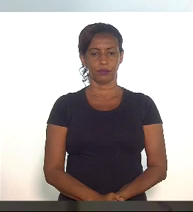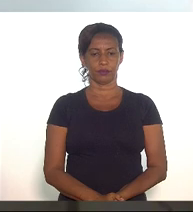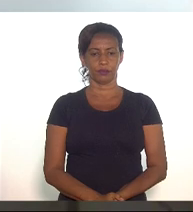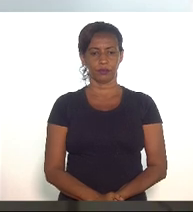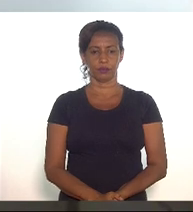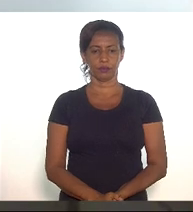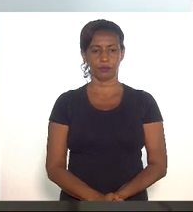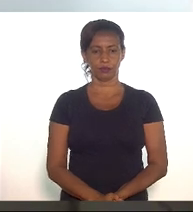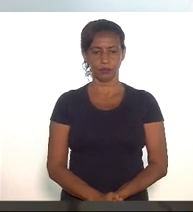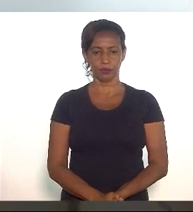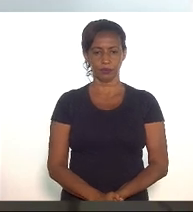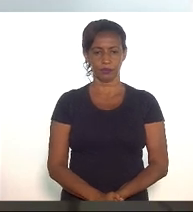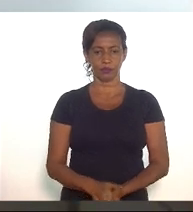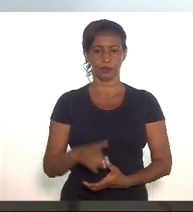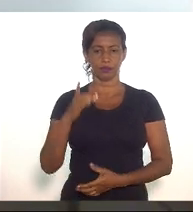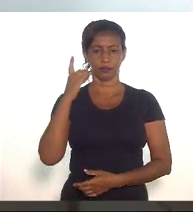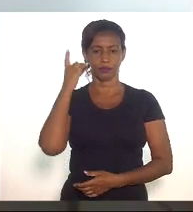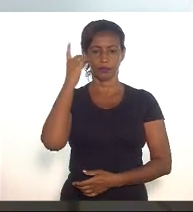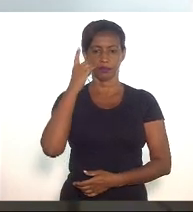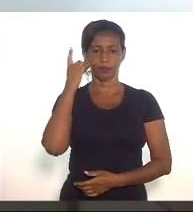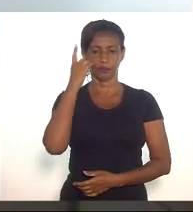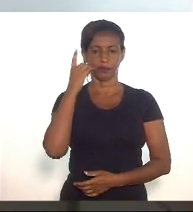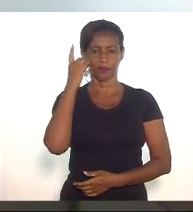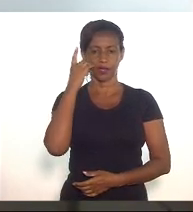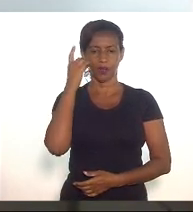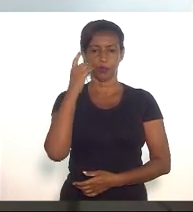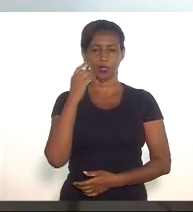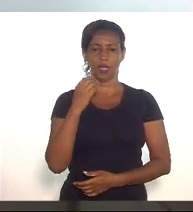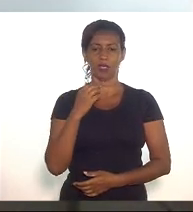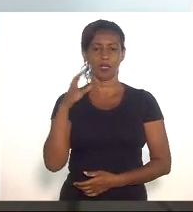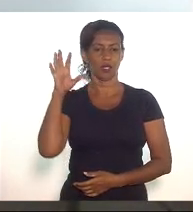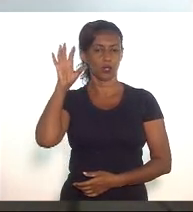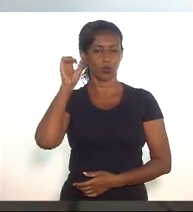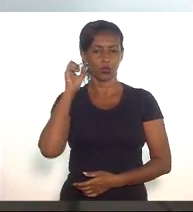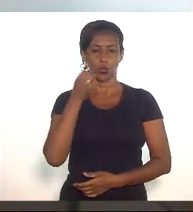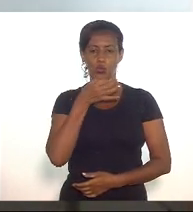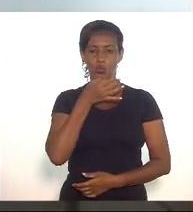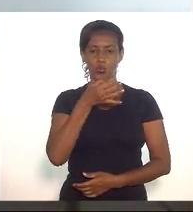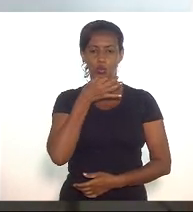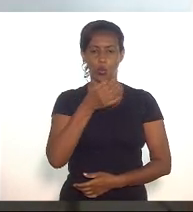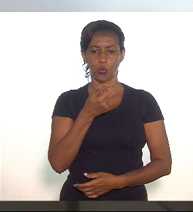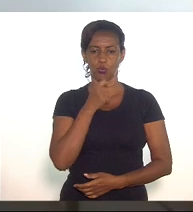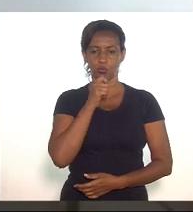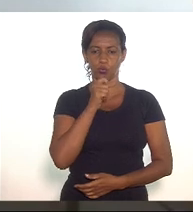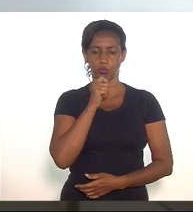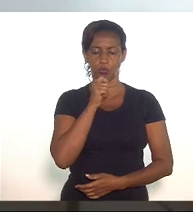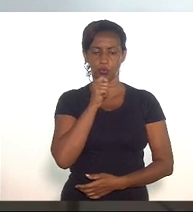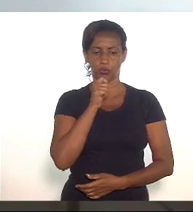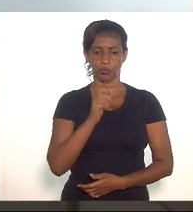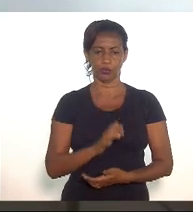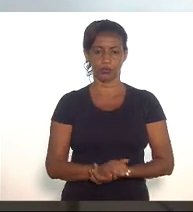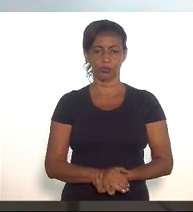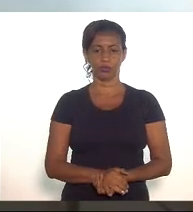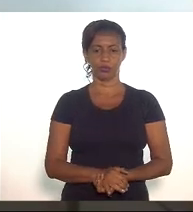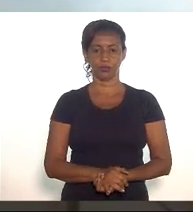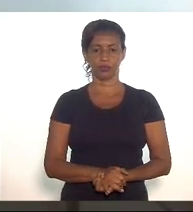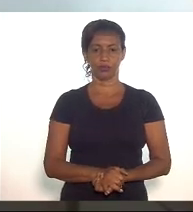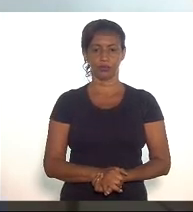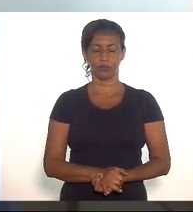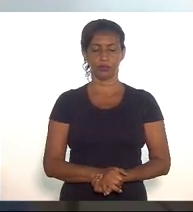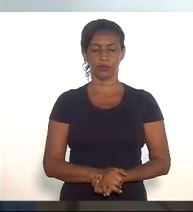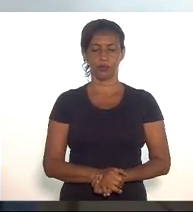Rocha, infelizmente, deu lá um pane no sistema dela e ela não vai